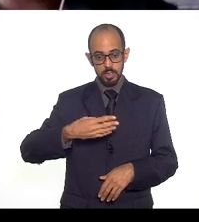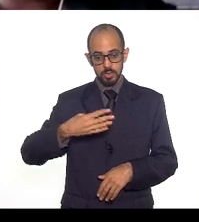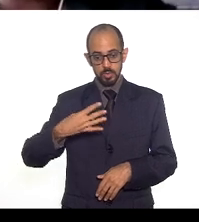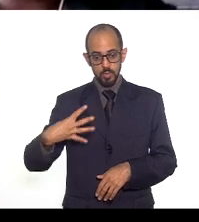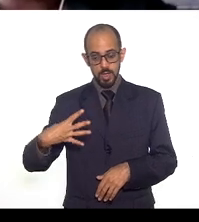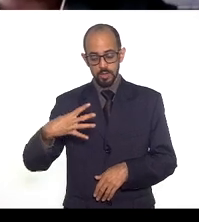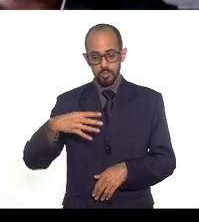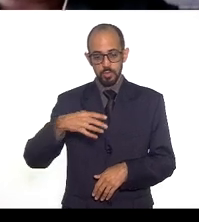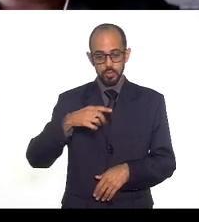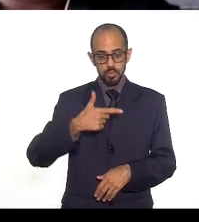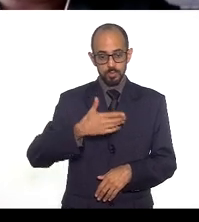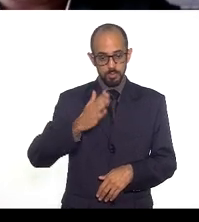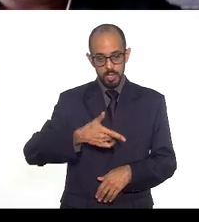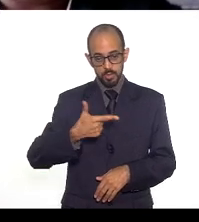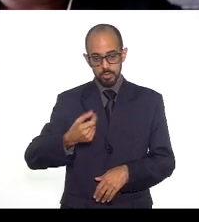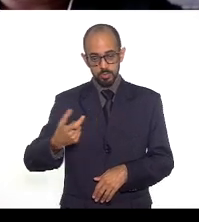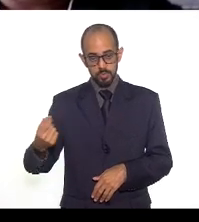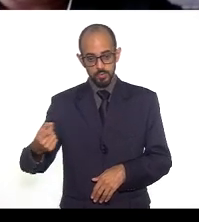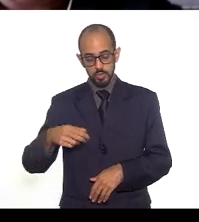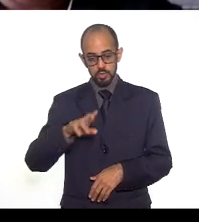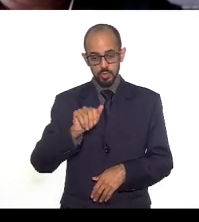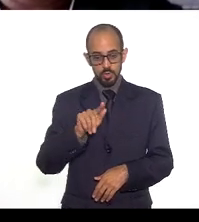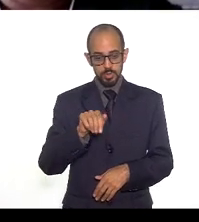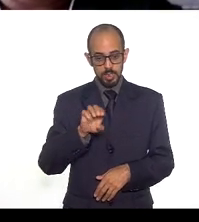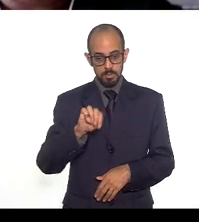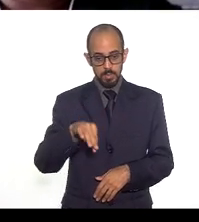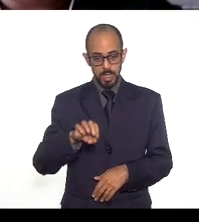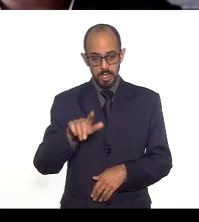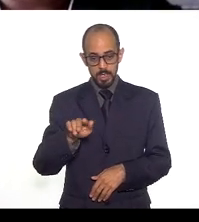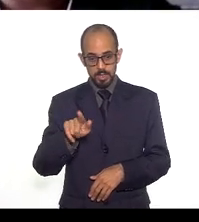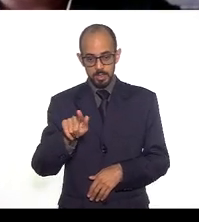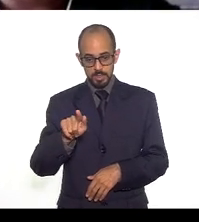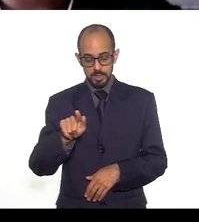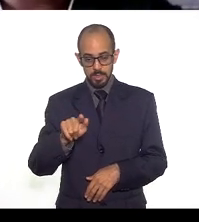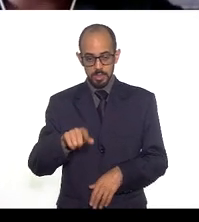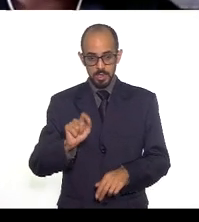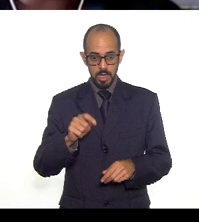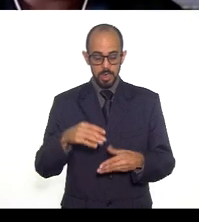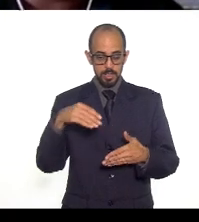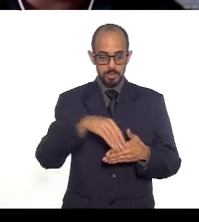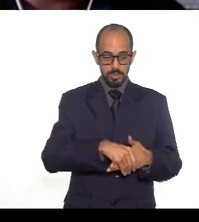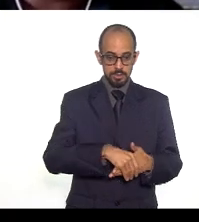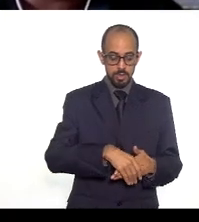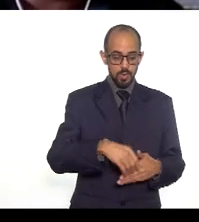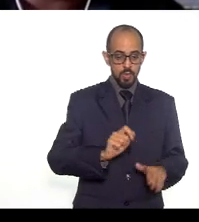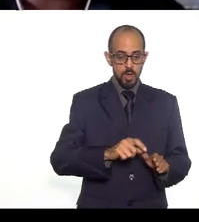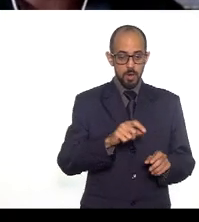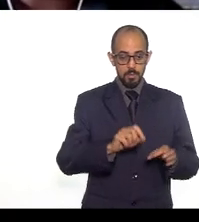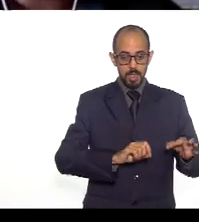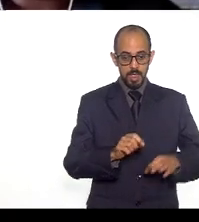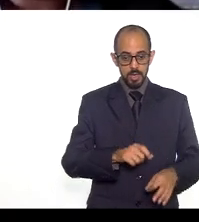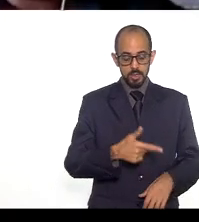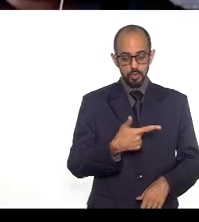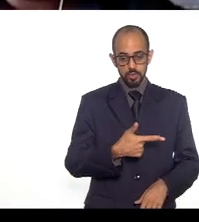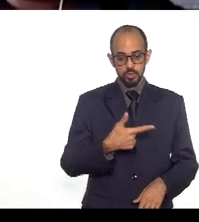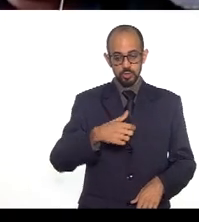deputado Rosenberg Reis, parecer pela anexação ao projeto de lei 2973/2020.